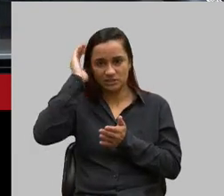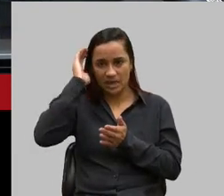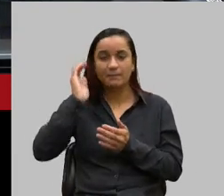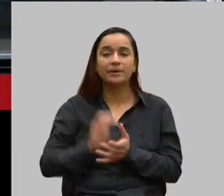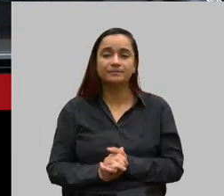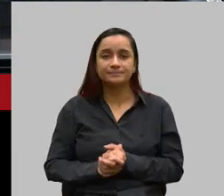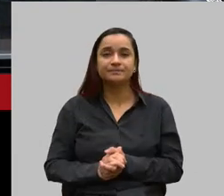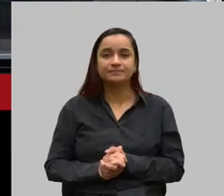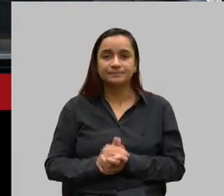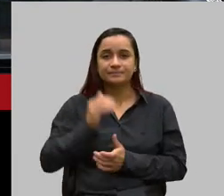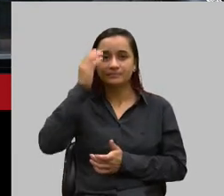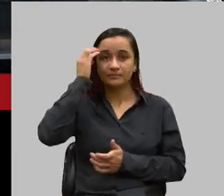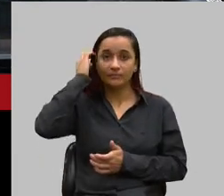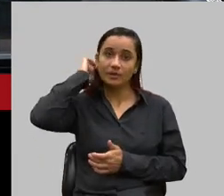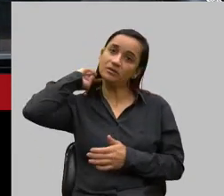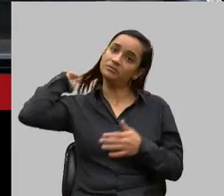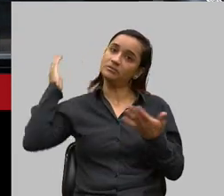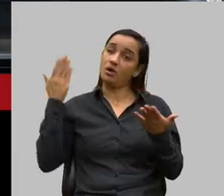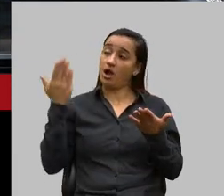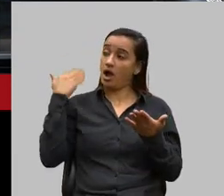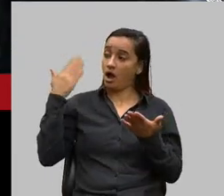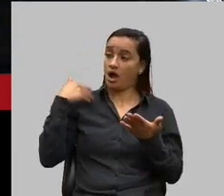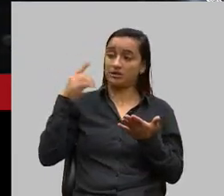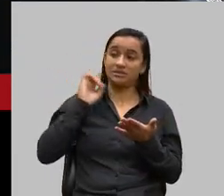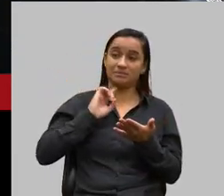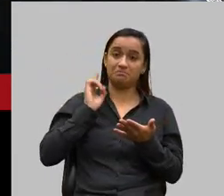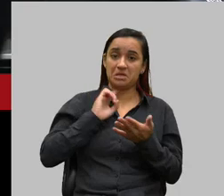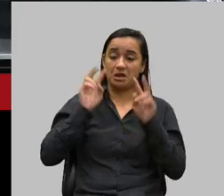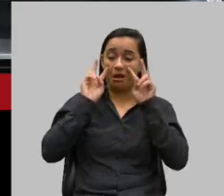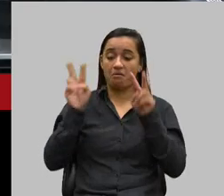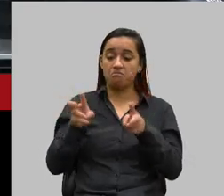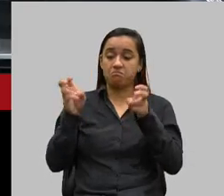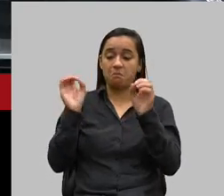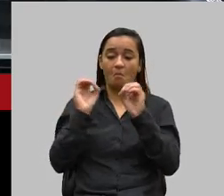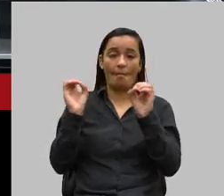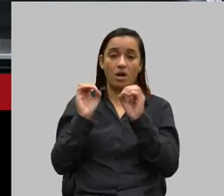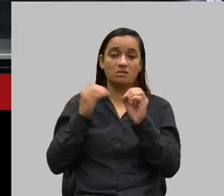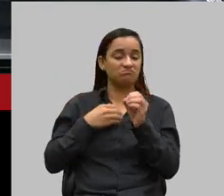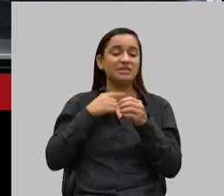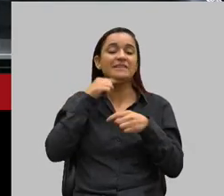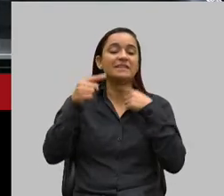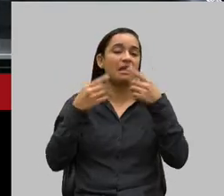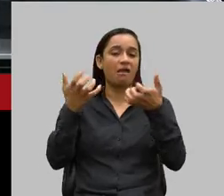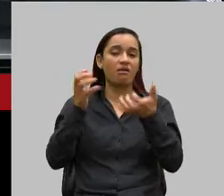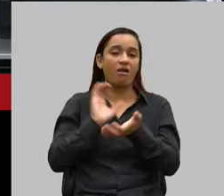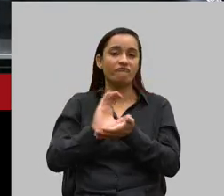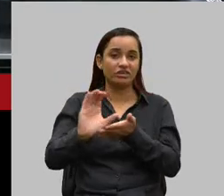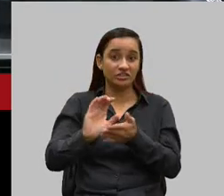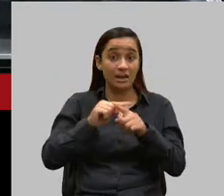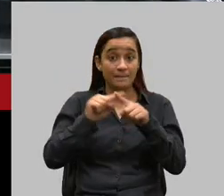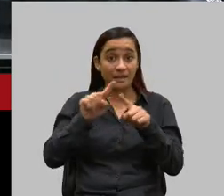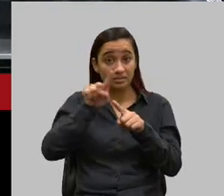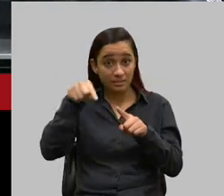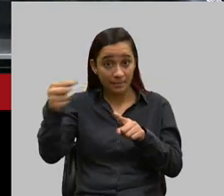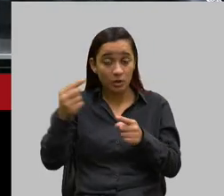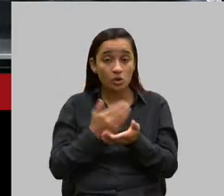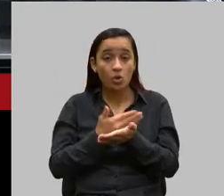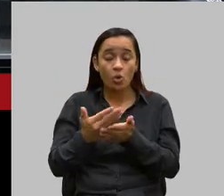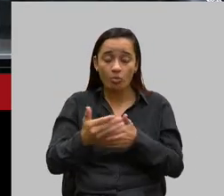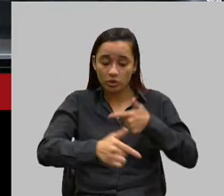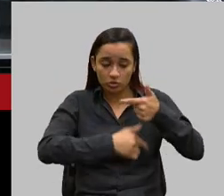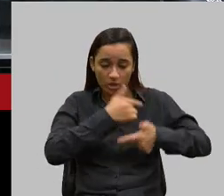uma questão Minas Gerais tinha nome lá fora não Ninguém queria investir em Minas Gerais não depois dessas viagens secretário